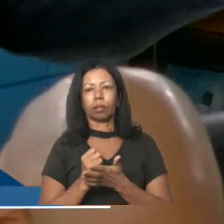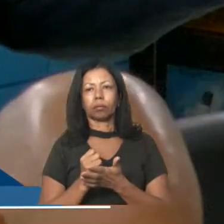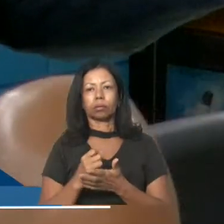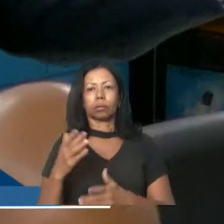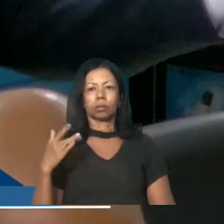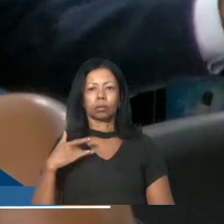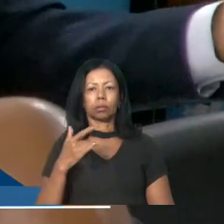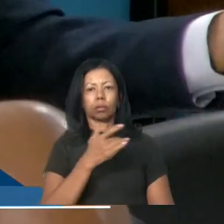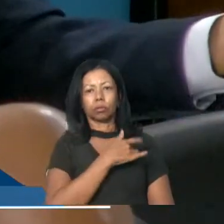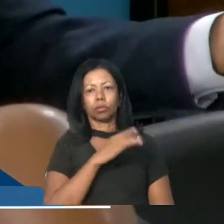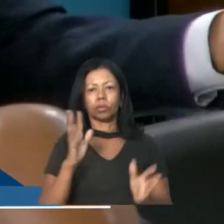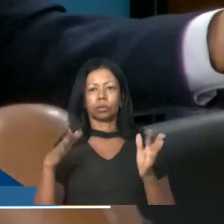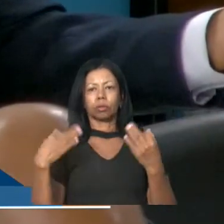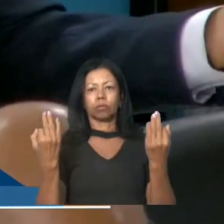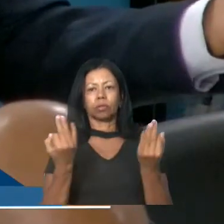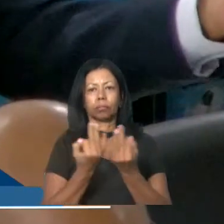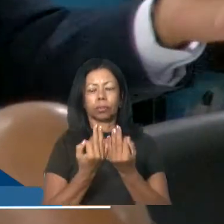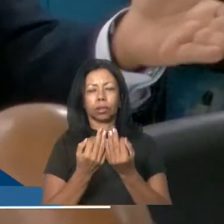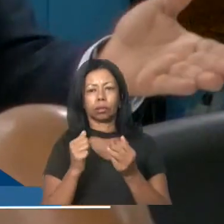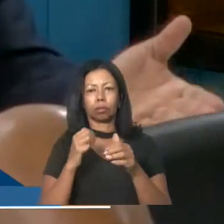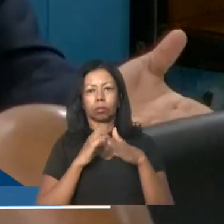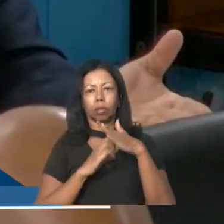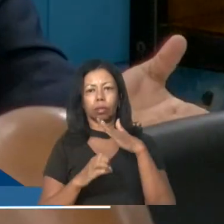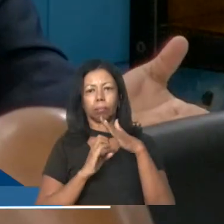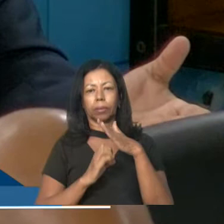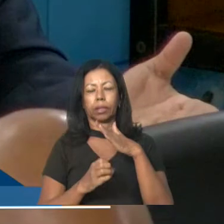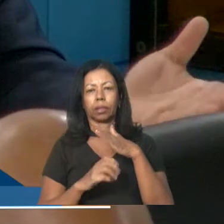Saúde da Família com a empresa